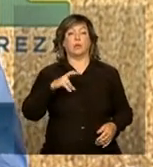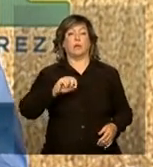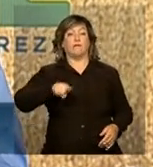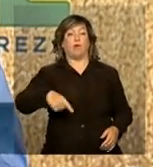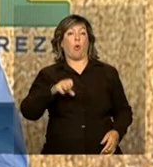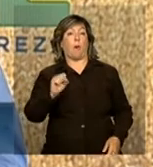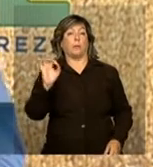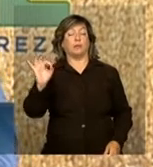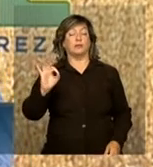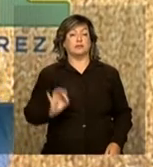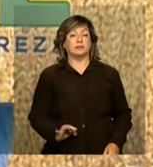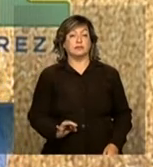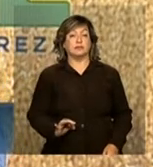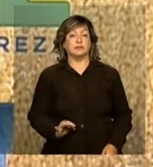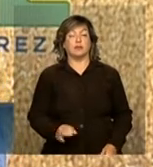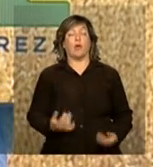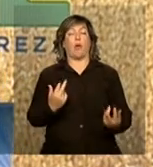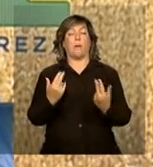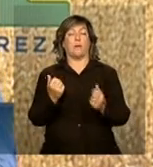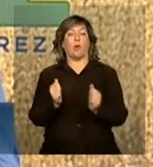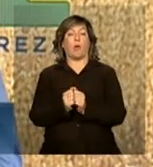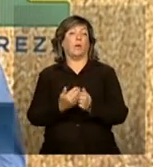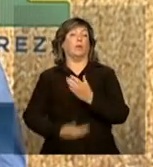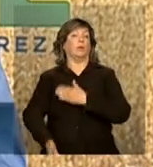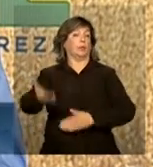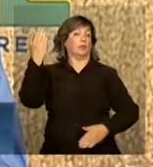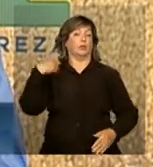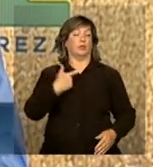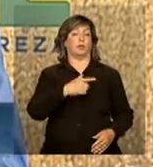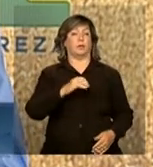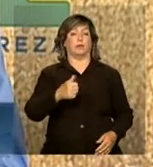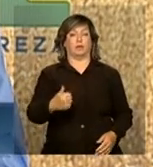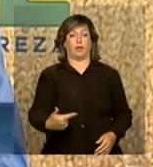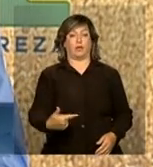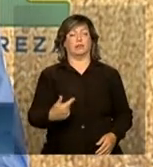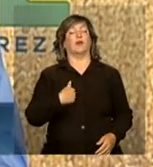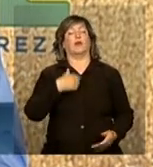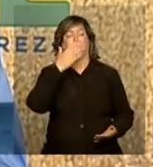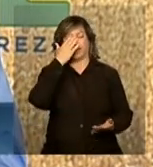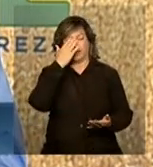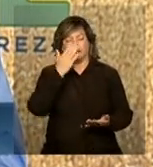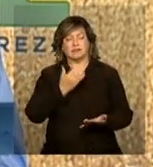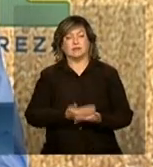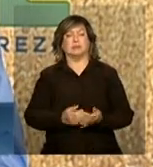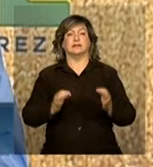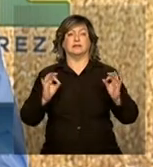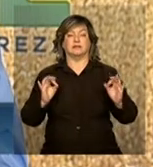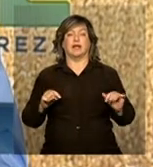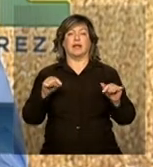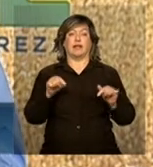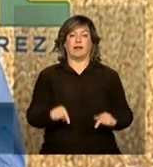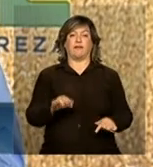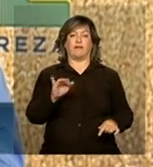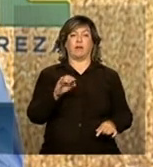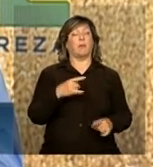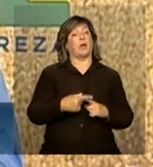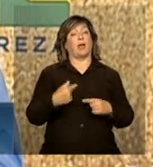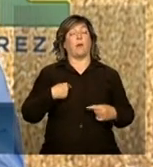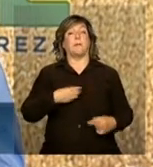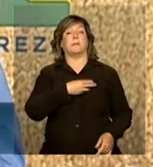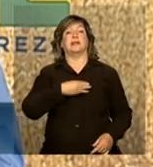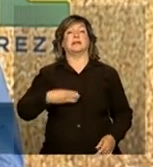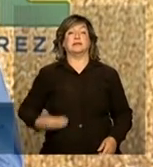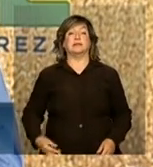em relação ao igual período de 2012. Acredito profundamente nesses fatores, senhor presidente. Primeiro, porque sou ministro dessa